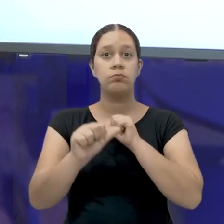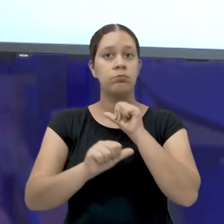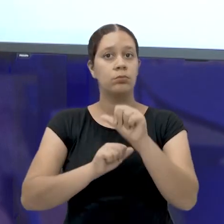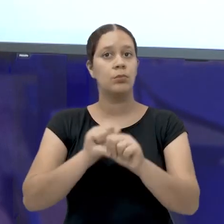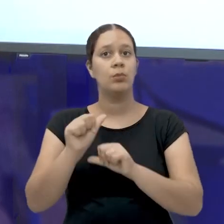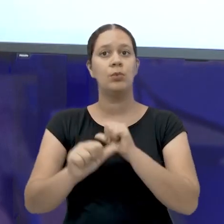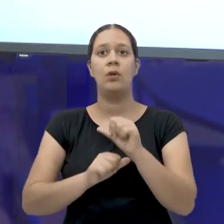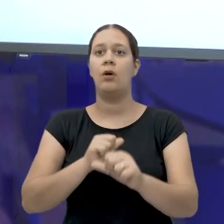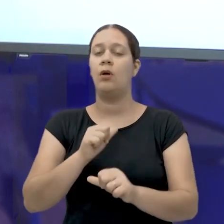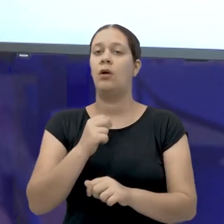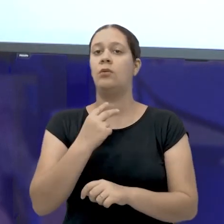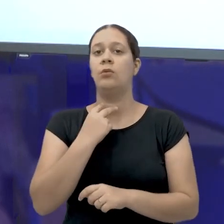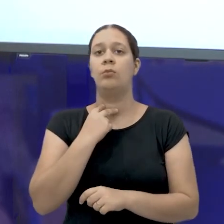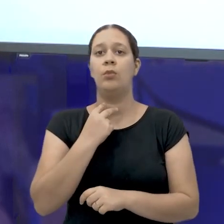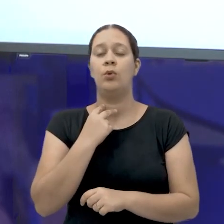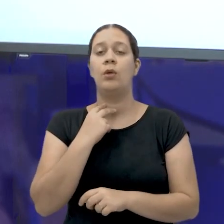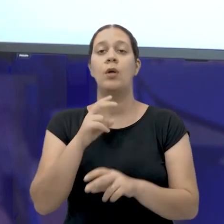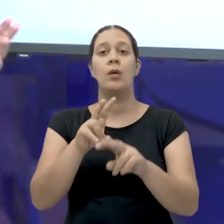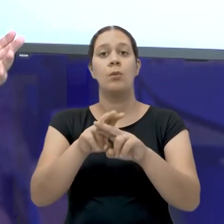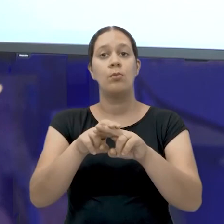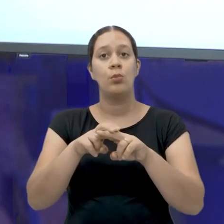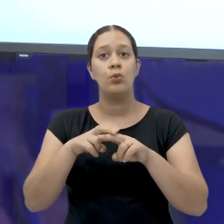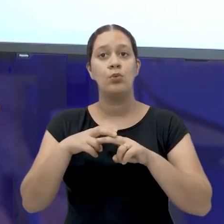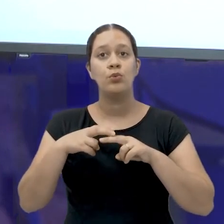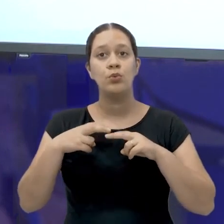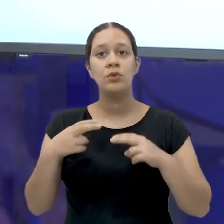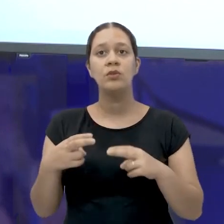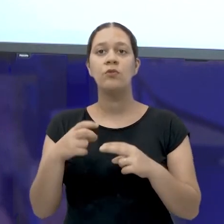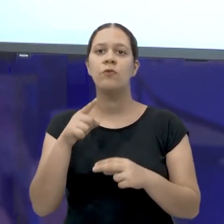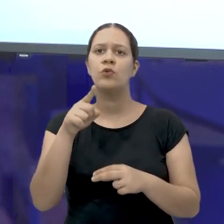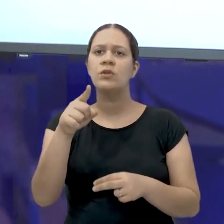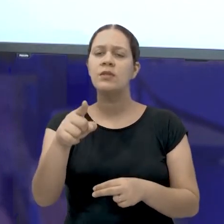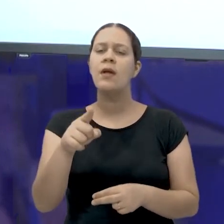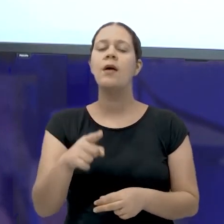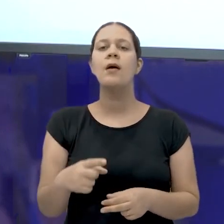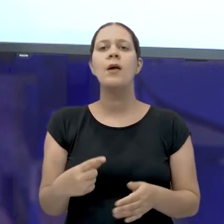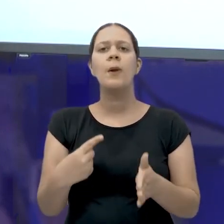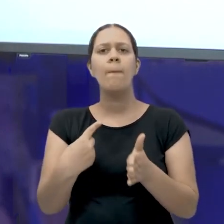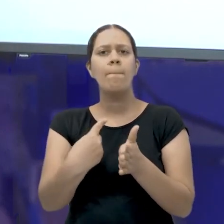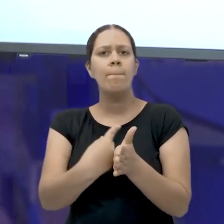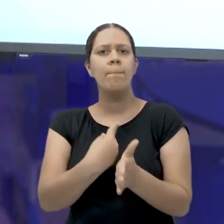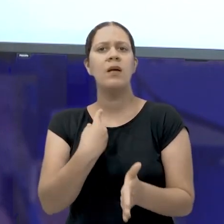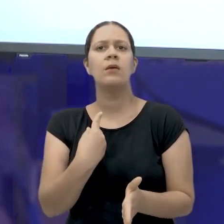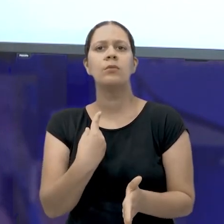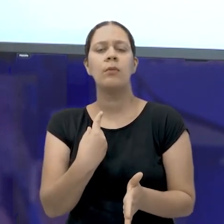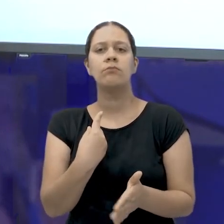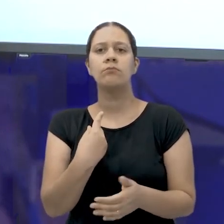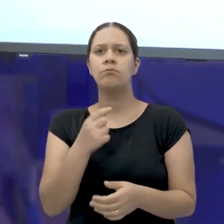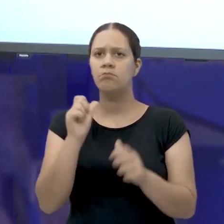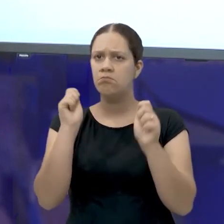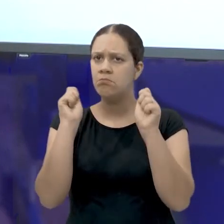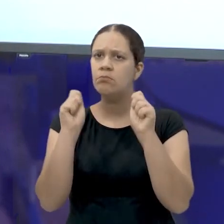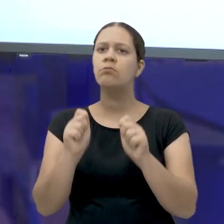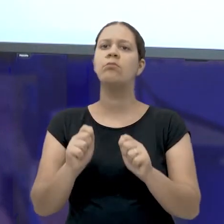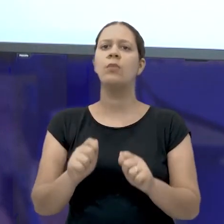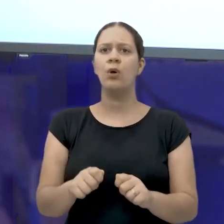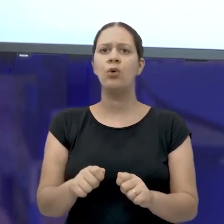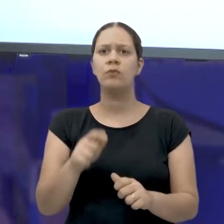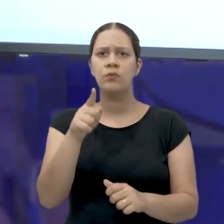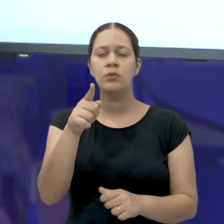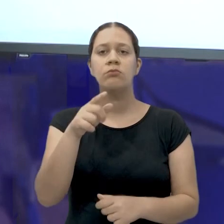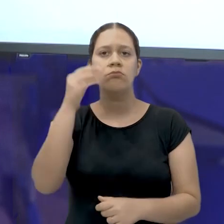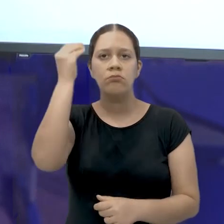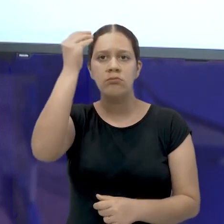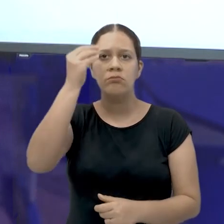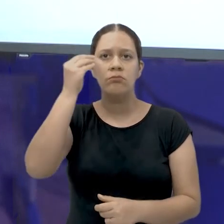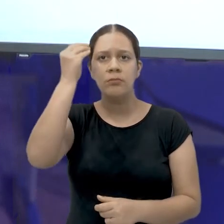ser alterados. E por isso, se você perguntar, faça uma experiência, procure alguém de muita idade, quem